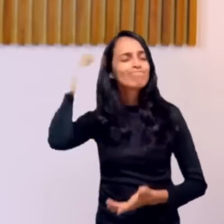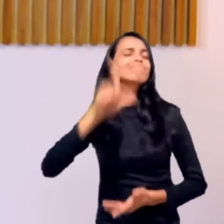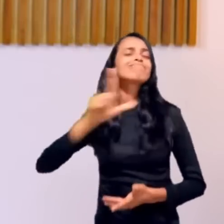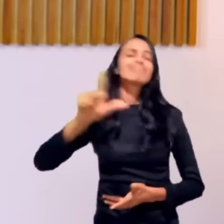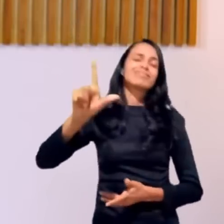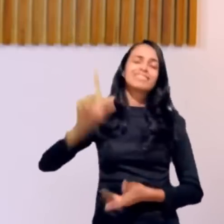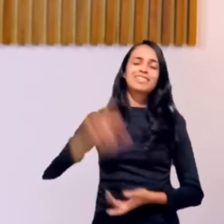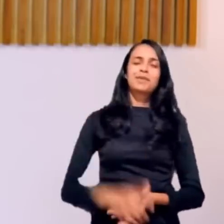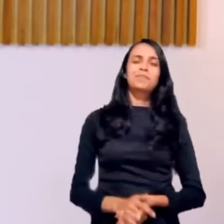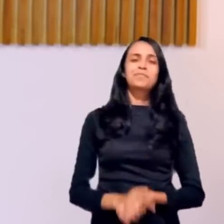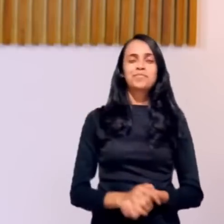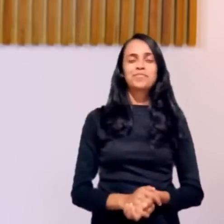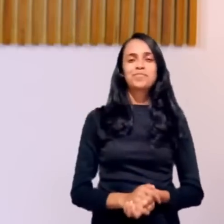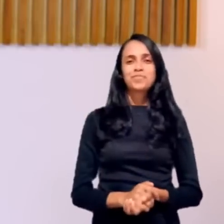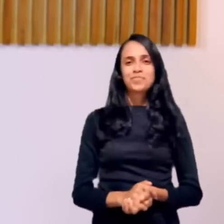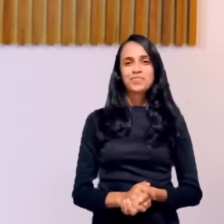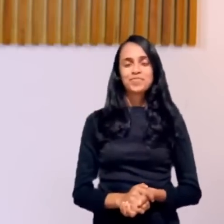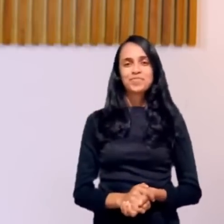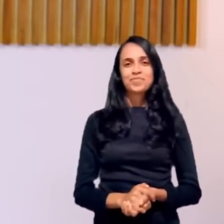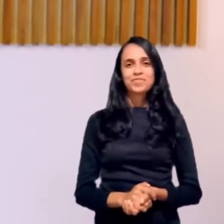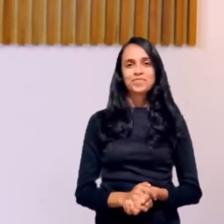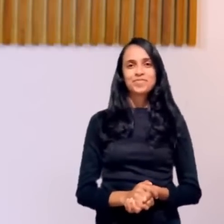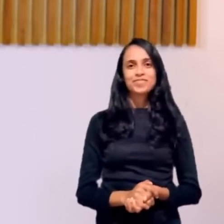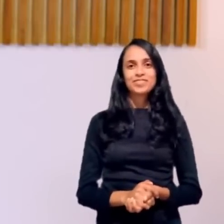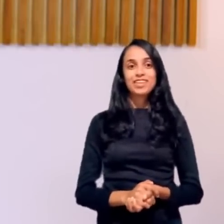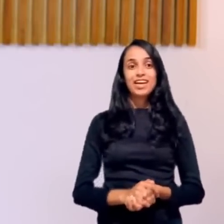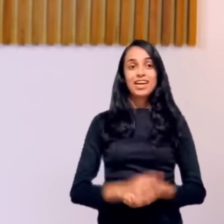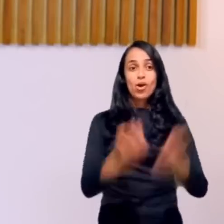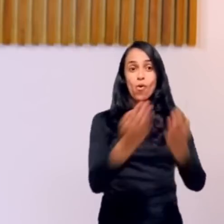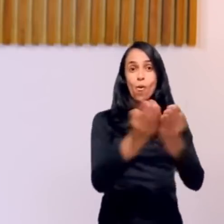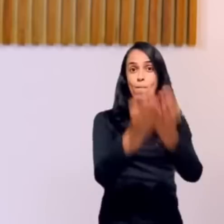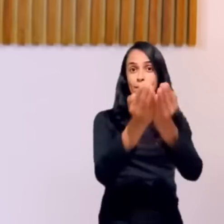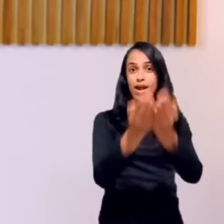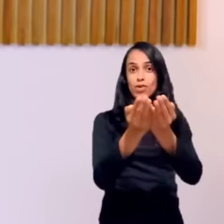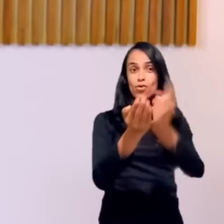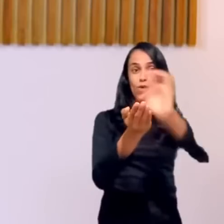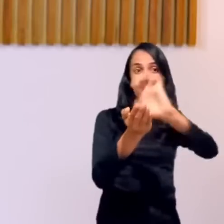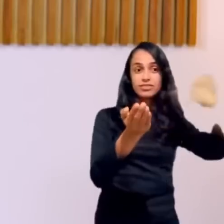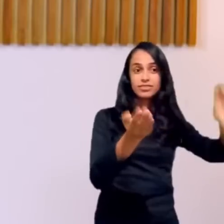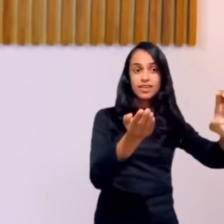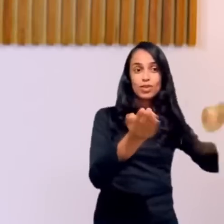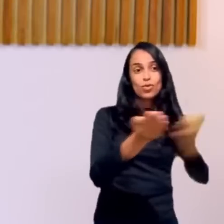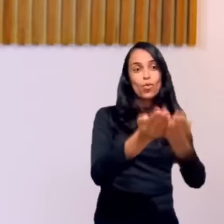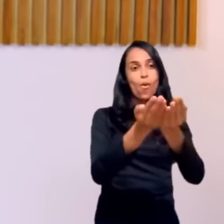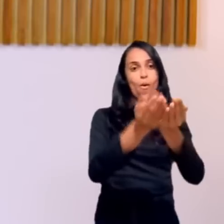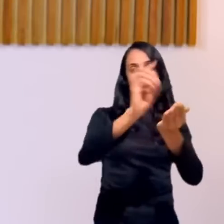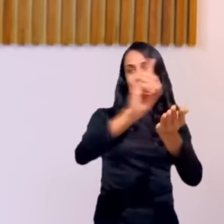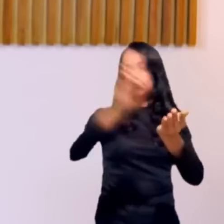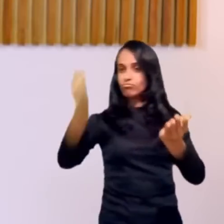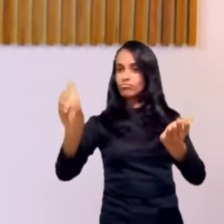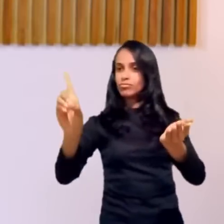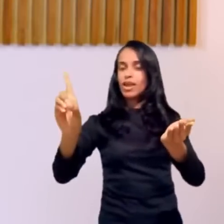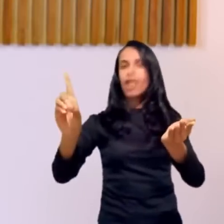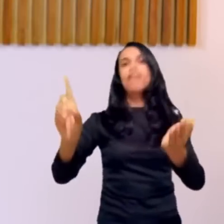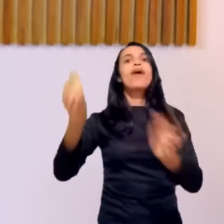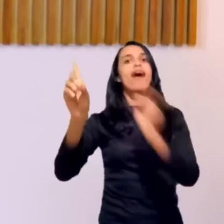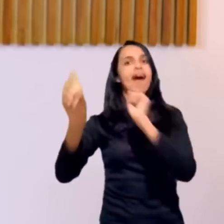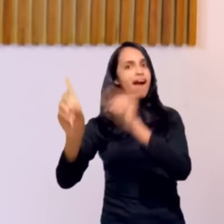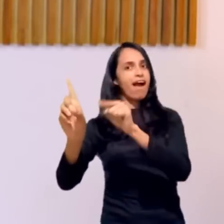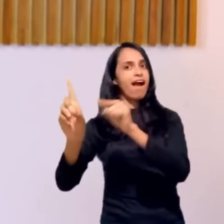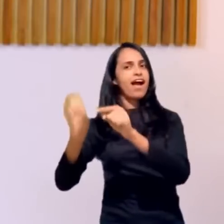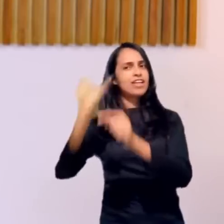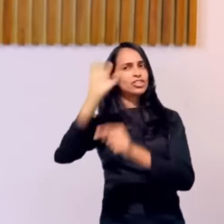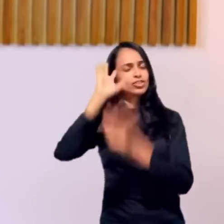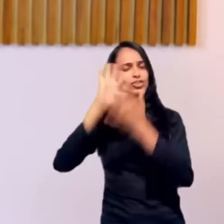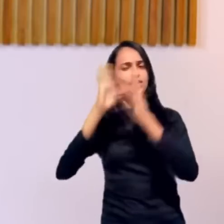eles lançaram. Foram felizes porque foram obedientes. Não é mesmo? Eles tiveram uma